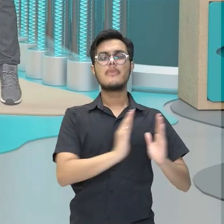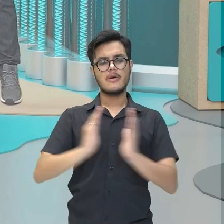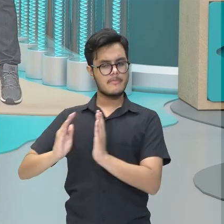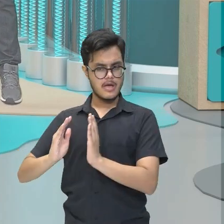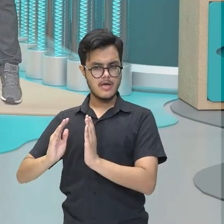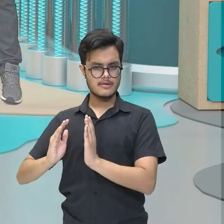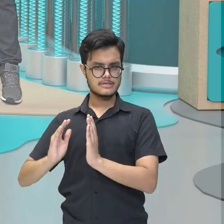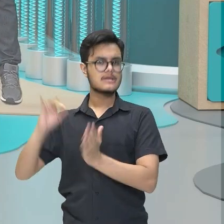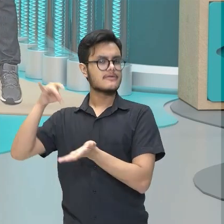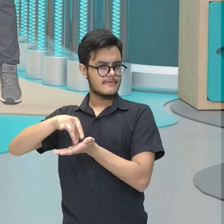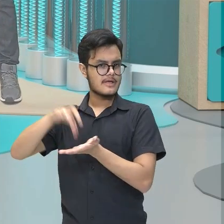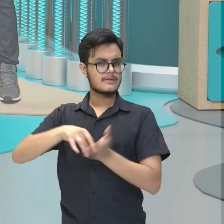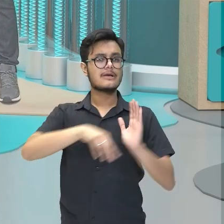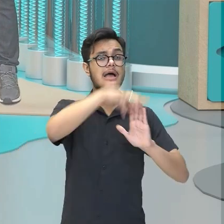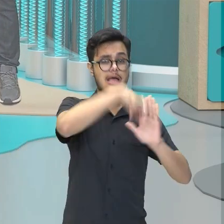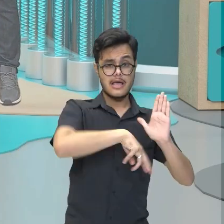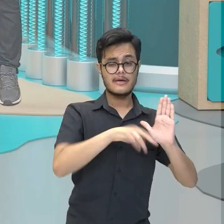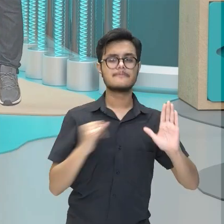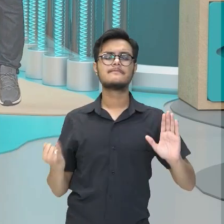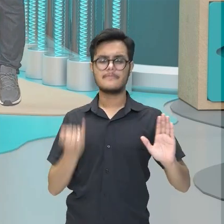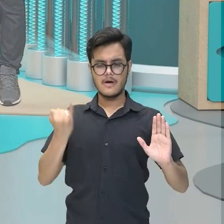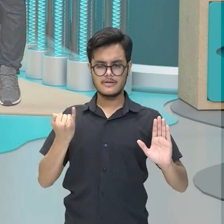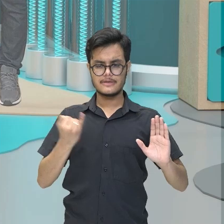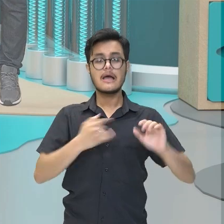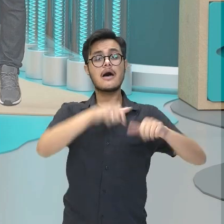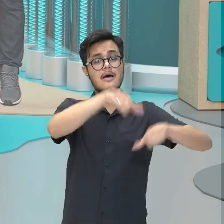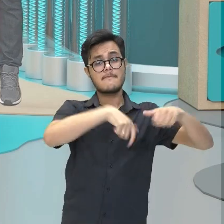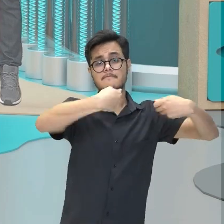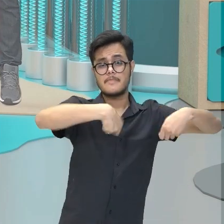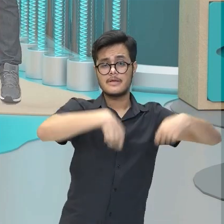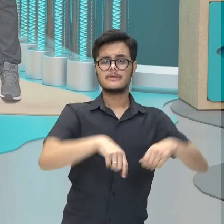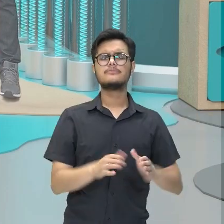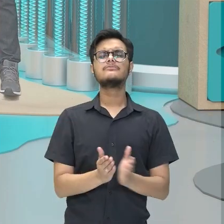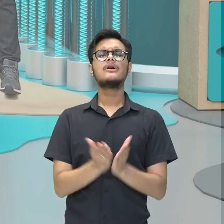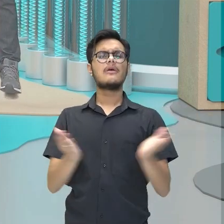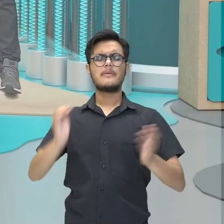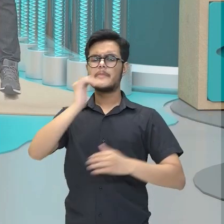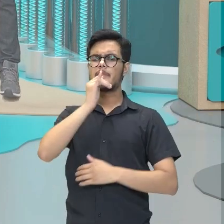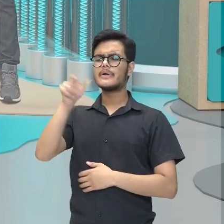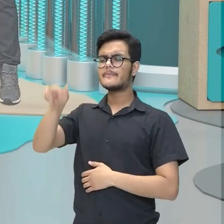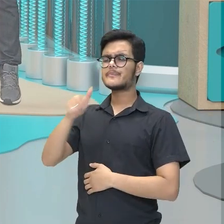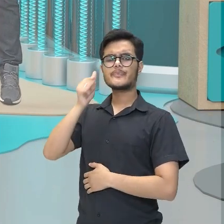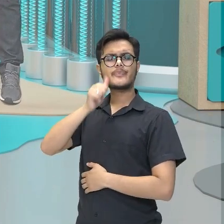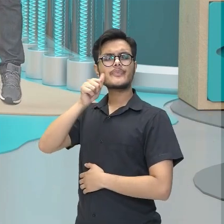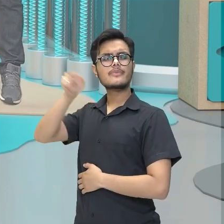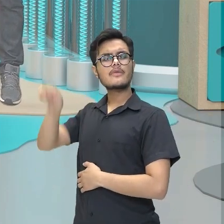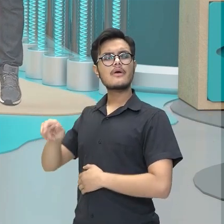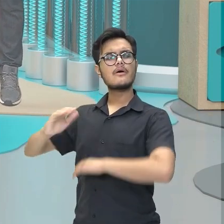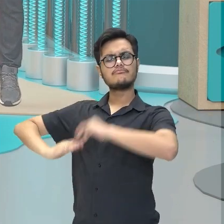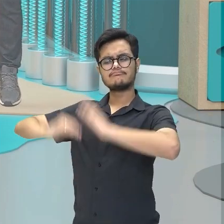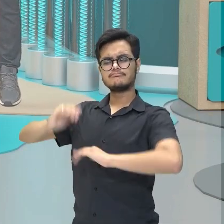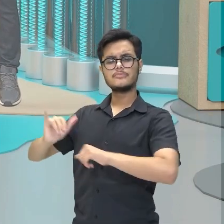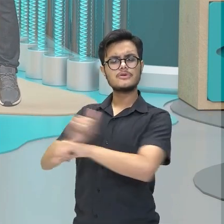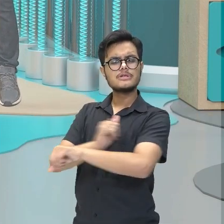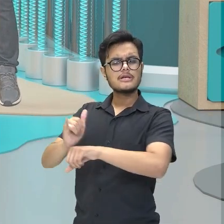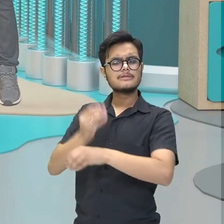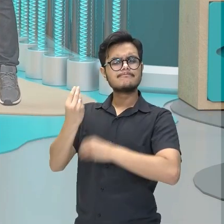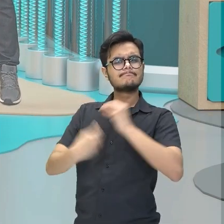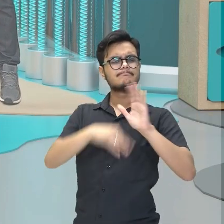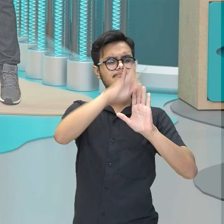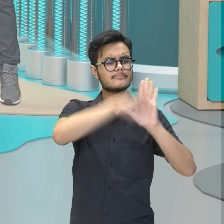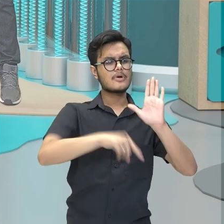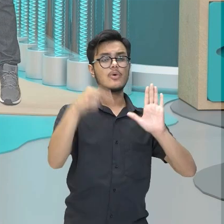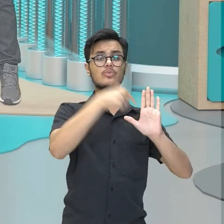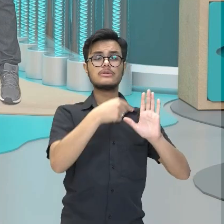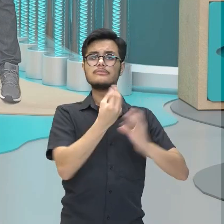alguns passos que são importantes, que nós vamos analisar um pouquinho. Então, qual foi o roteiro de planejamento? Como a pessoa,